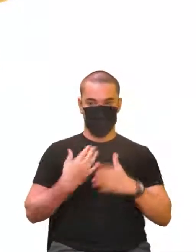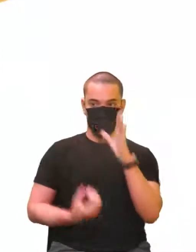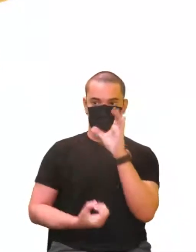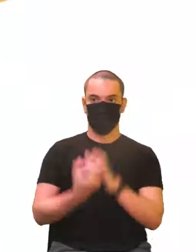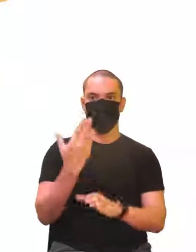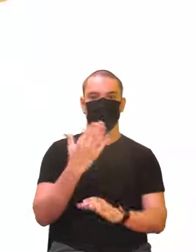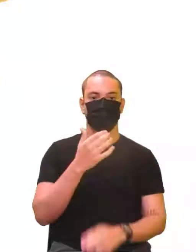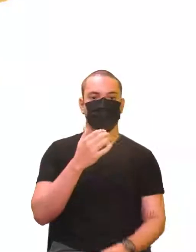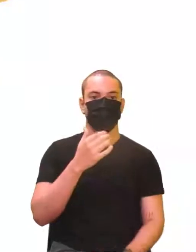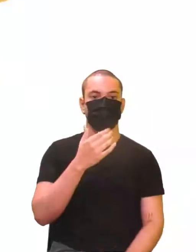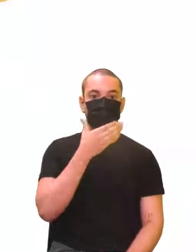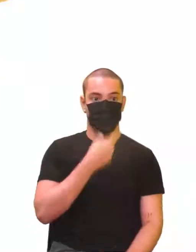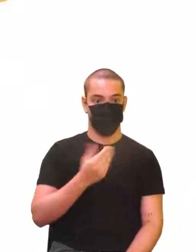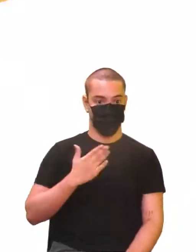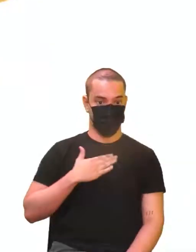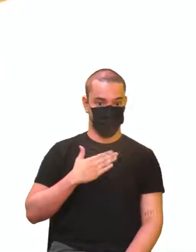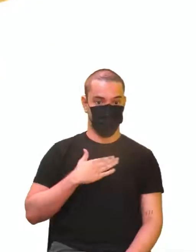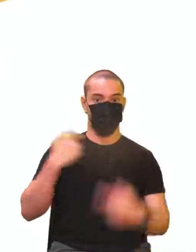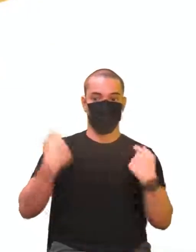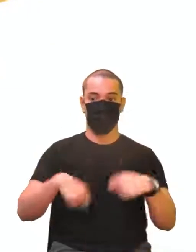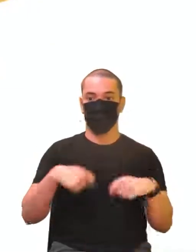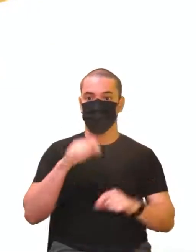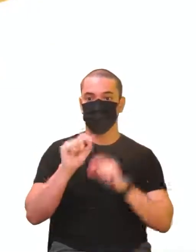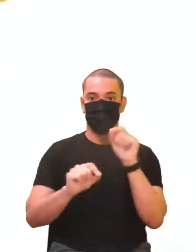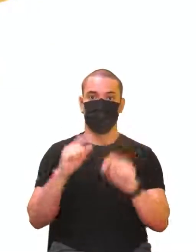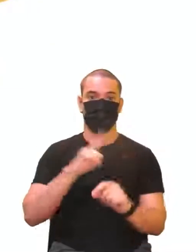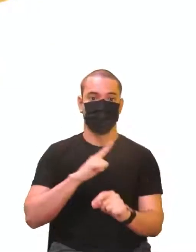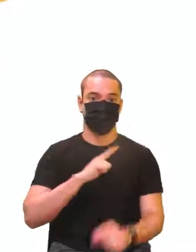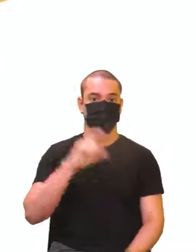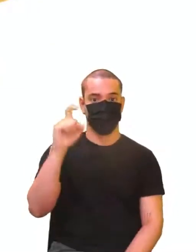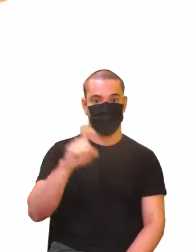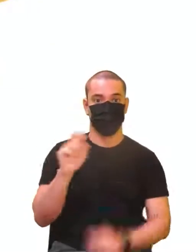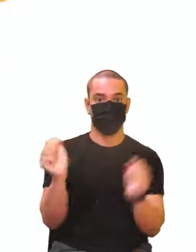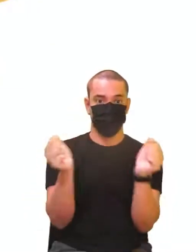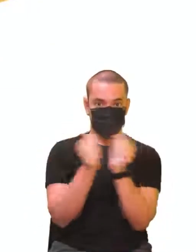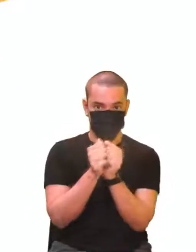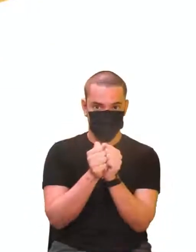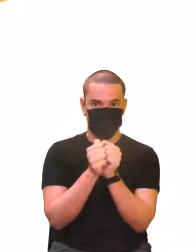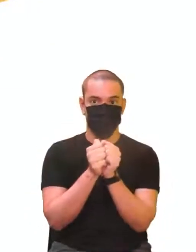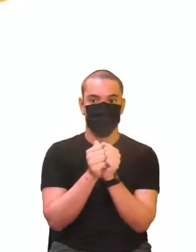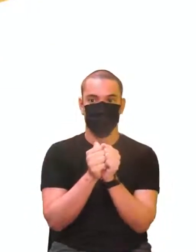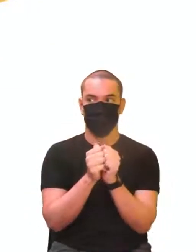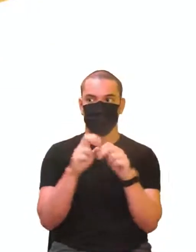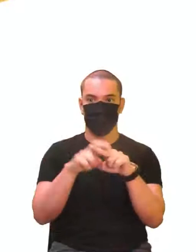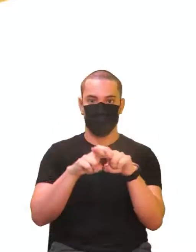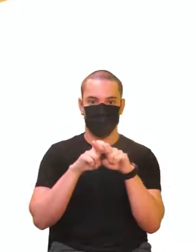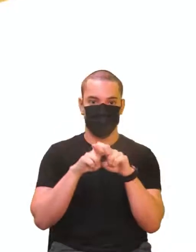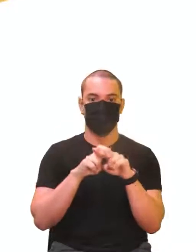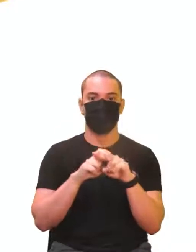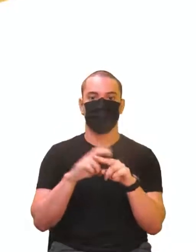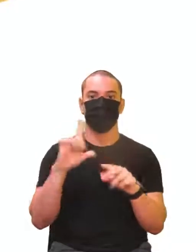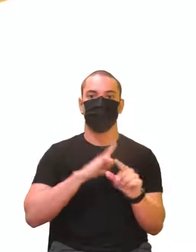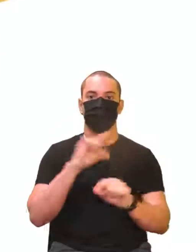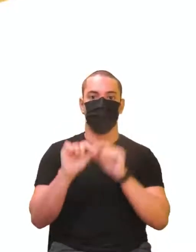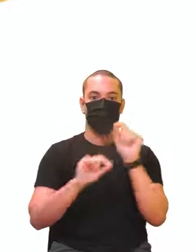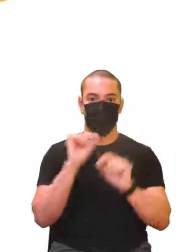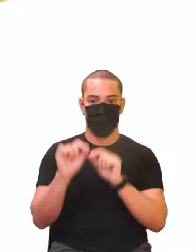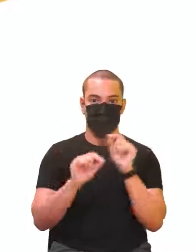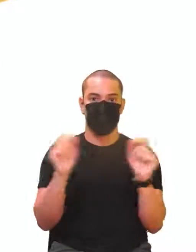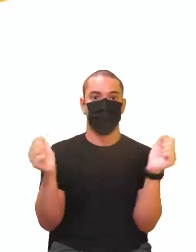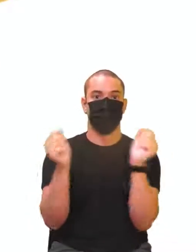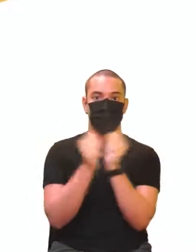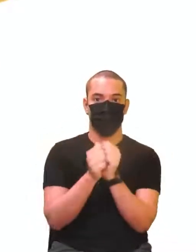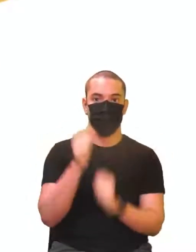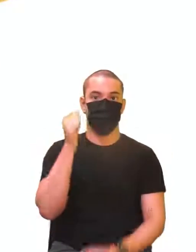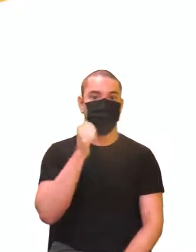enquanto organismo masculino, é preciso o quê? Que eu tenha um X na composição. Então, eu tenho X, eu tenho